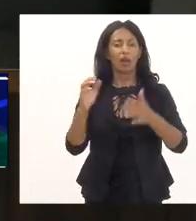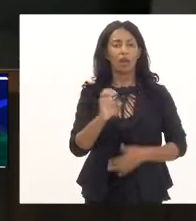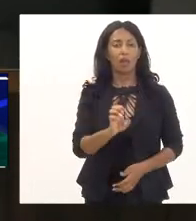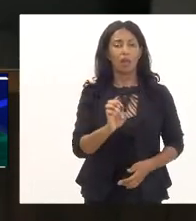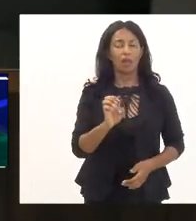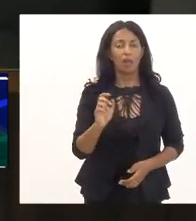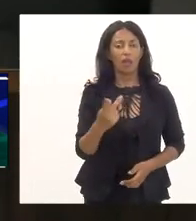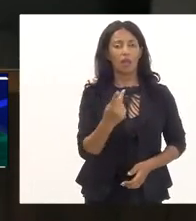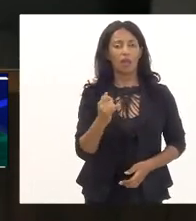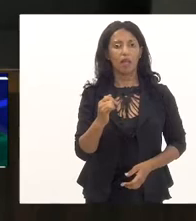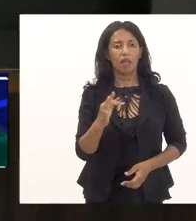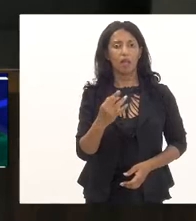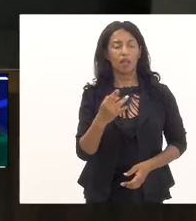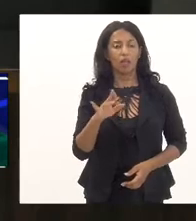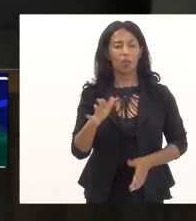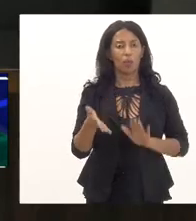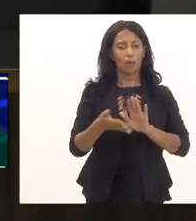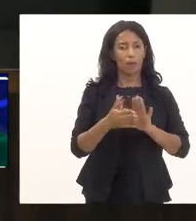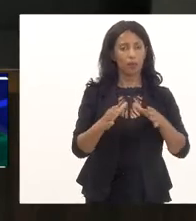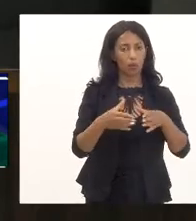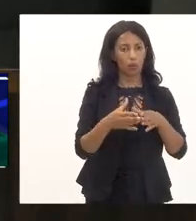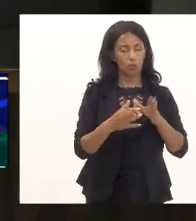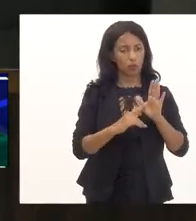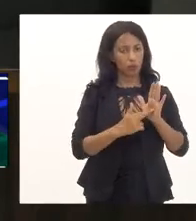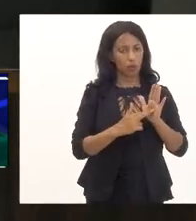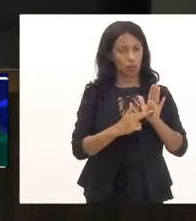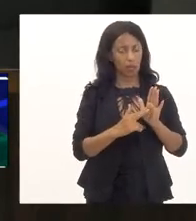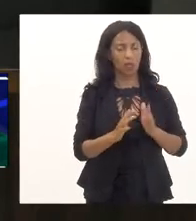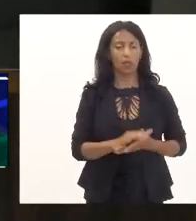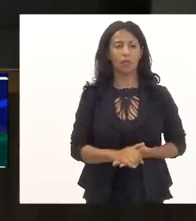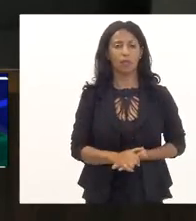Vieira Ribeiro, parecer da Comissão de Normas Internas e Proporções